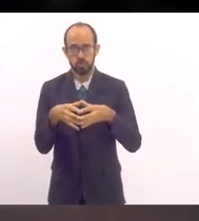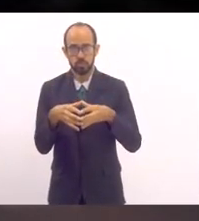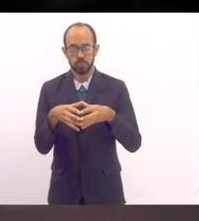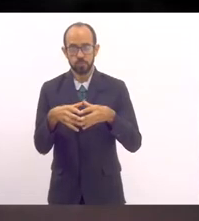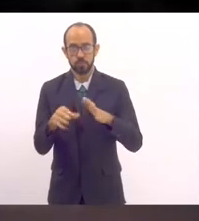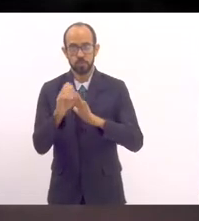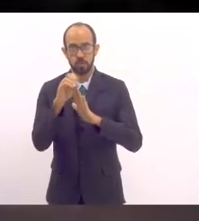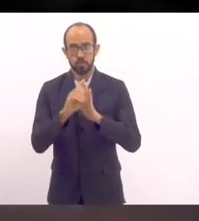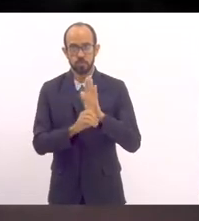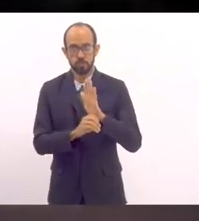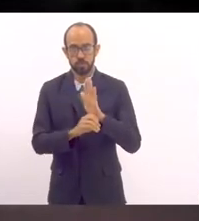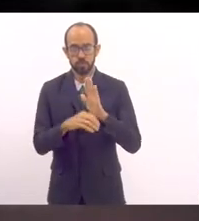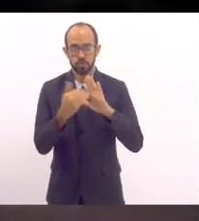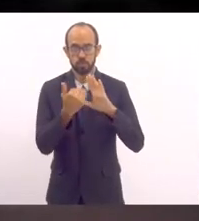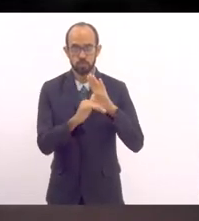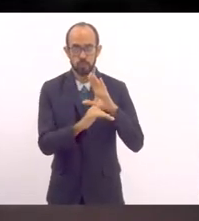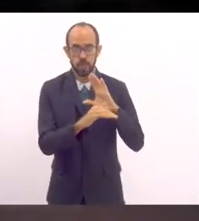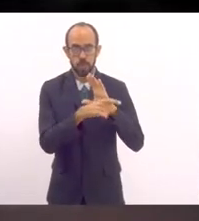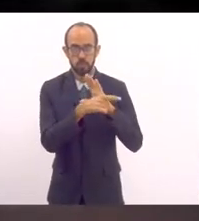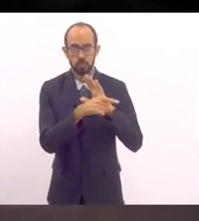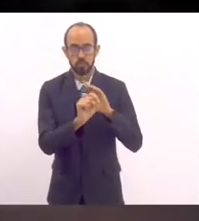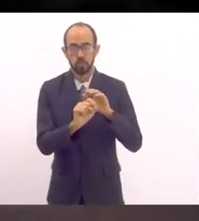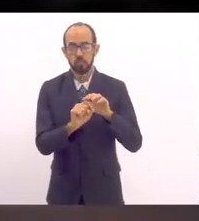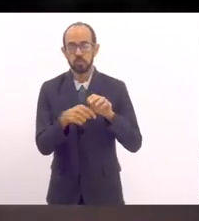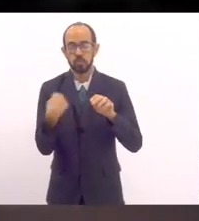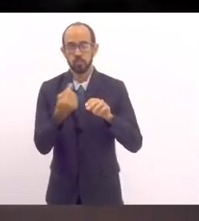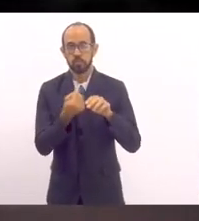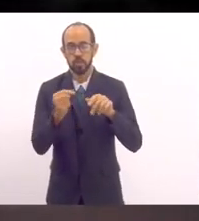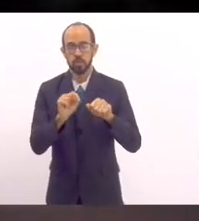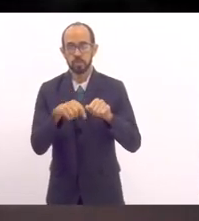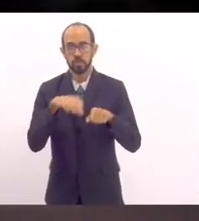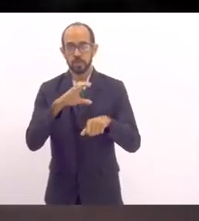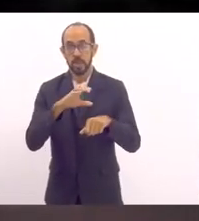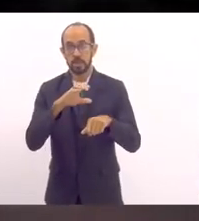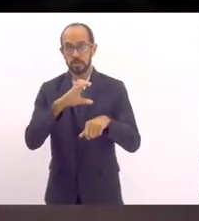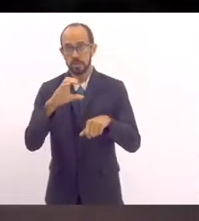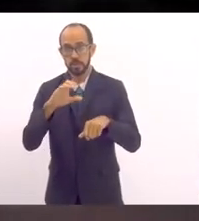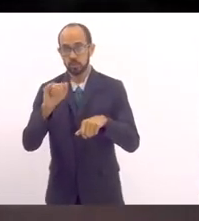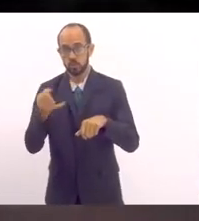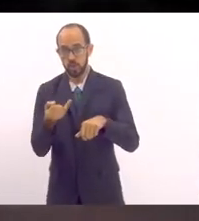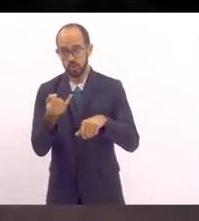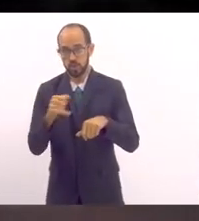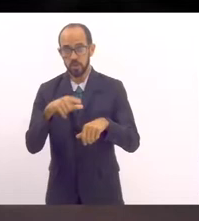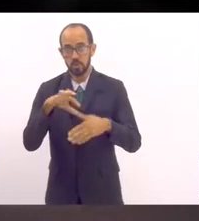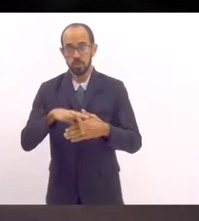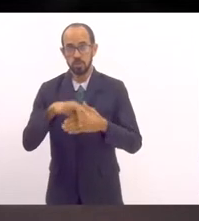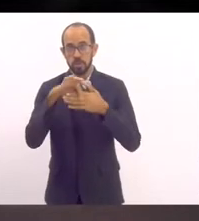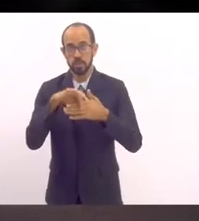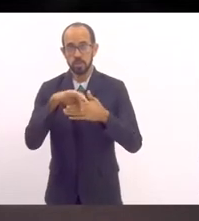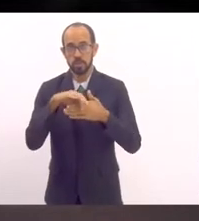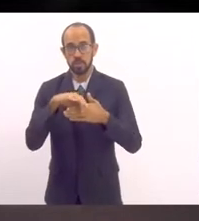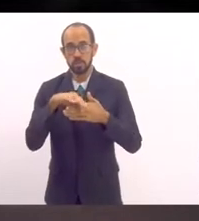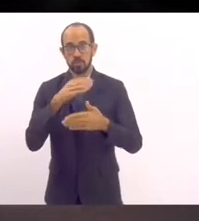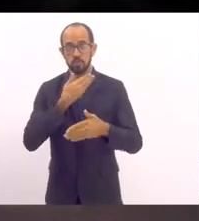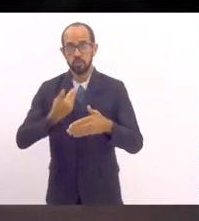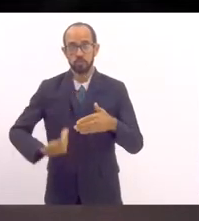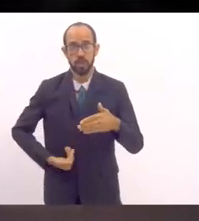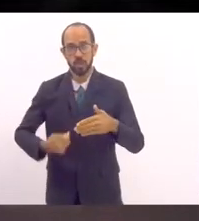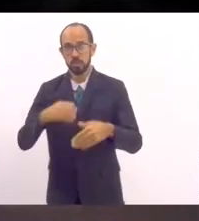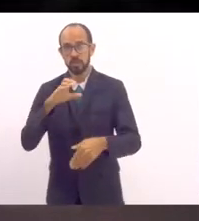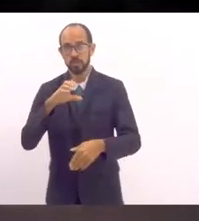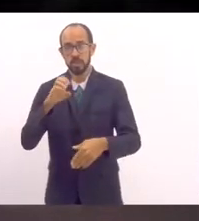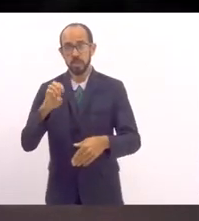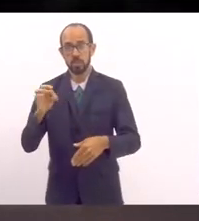ofício enviado pelo e-mail da comissão, a CCJ, o líder de governo, a CETU, o